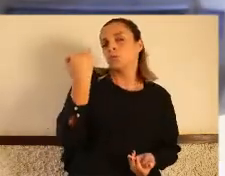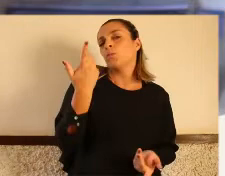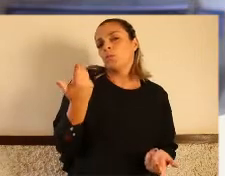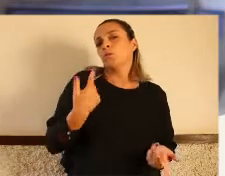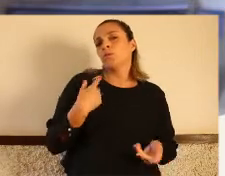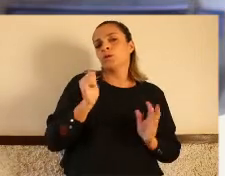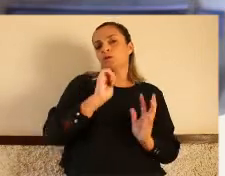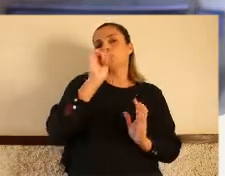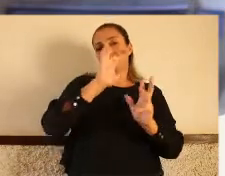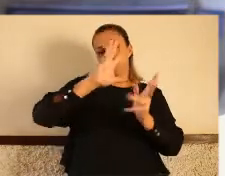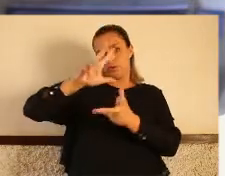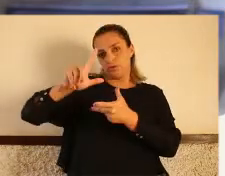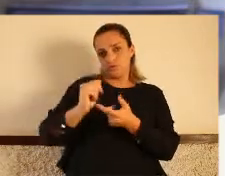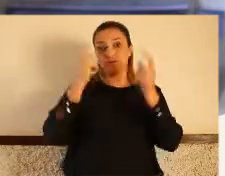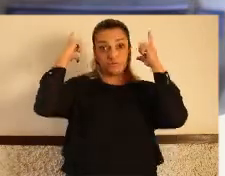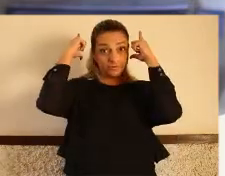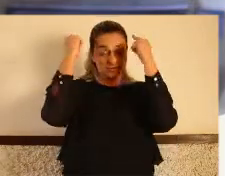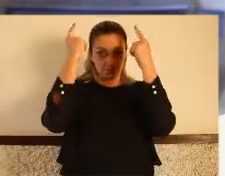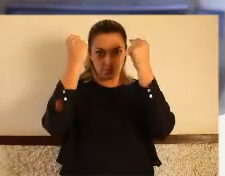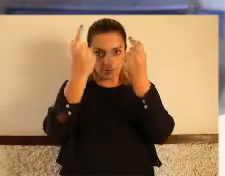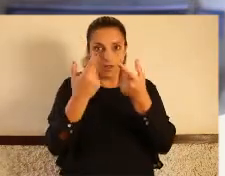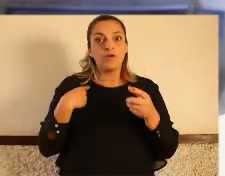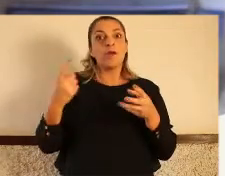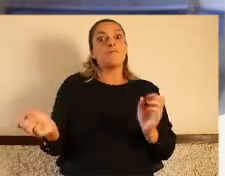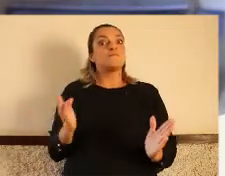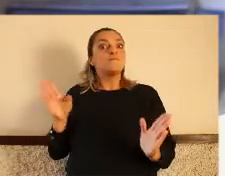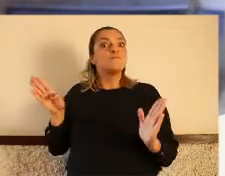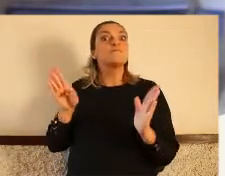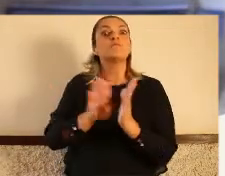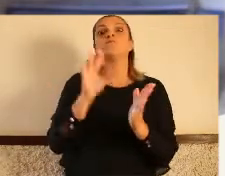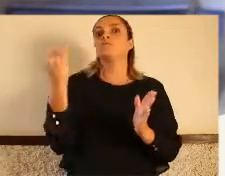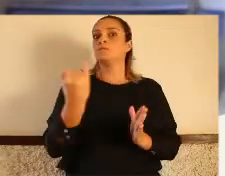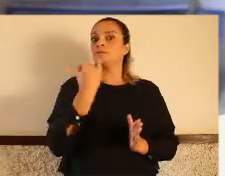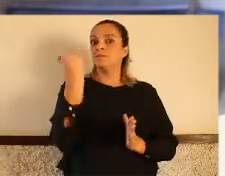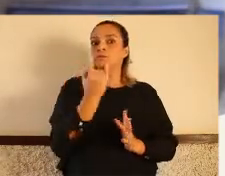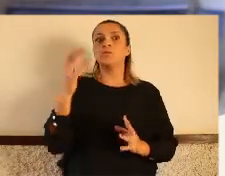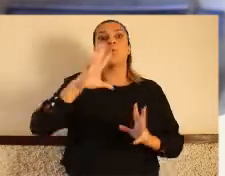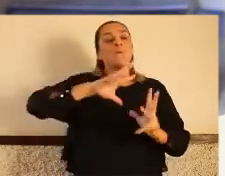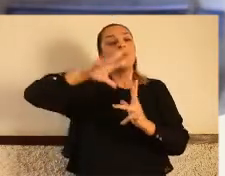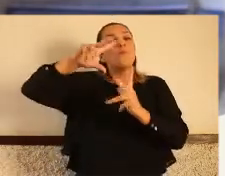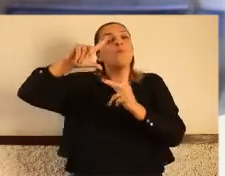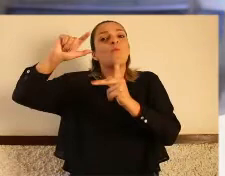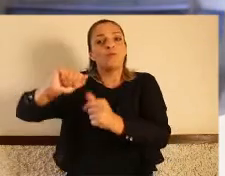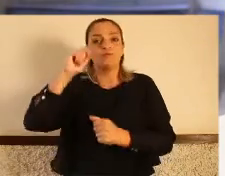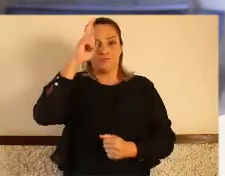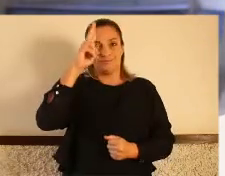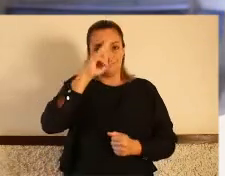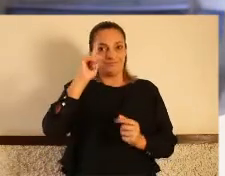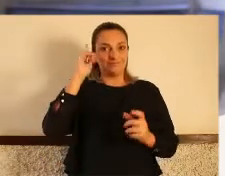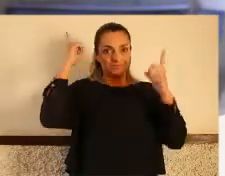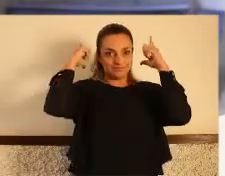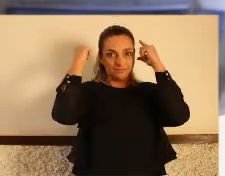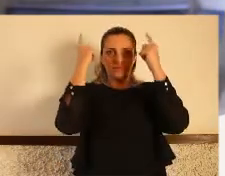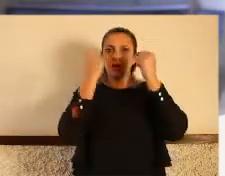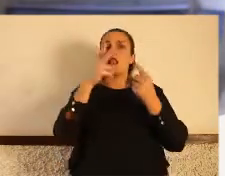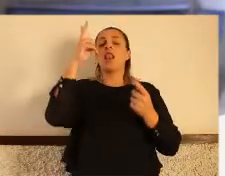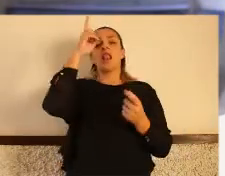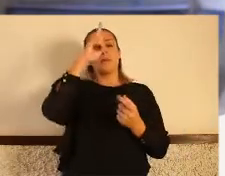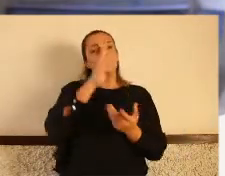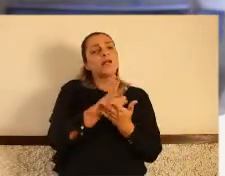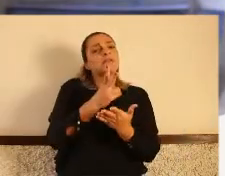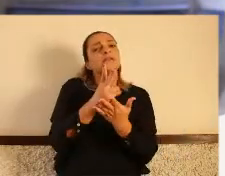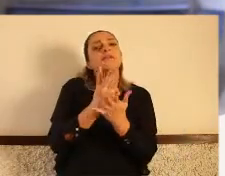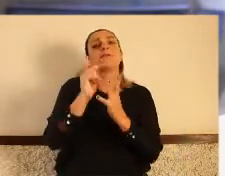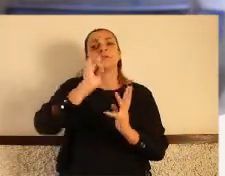sobre a geografia grega que irão determinar muito da história dos gregos. Vamos lembrar sempre que a